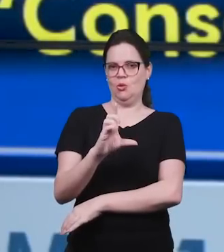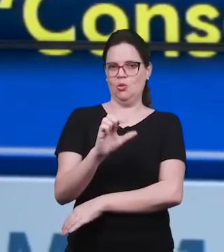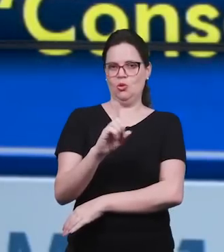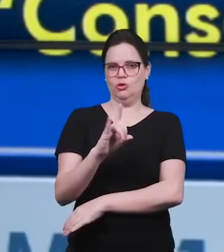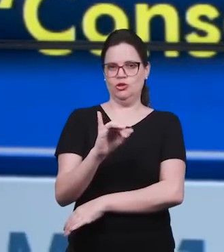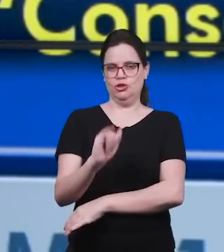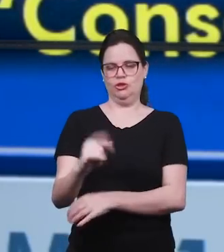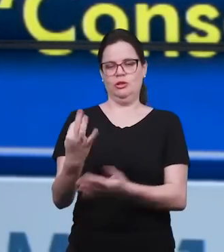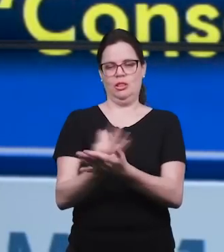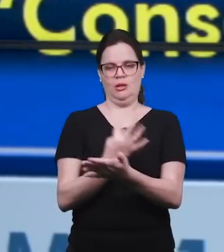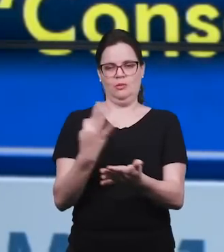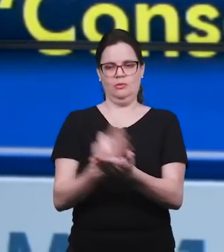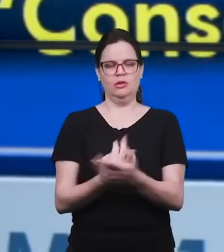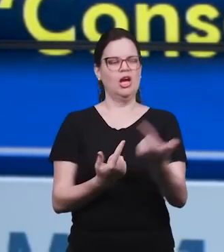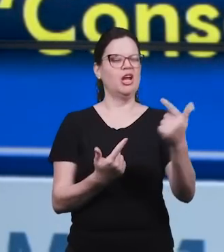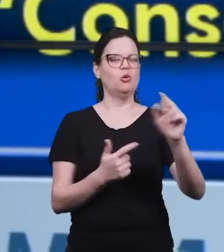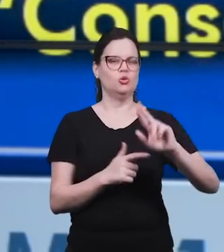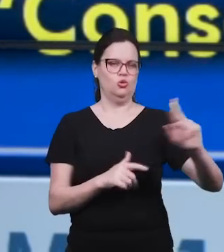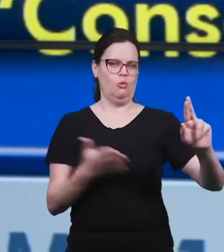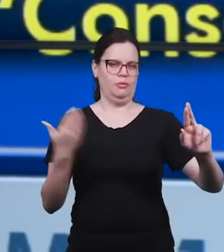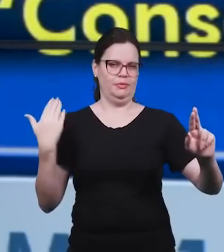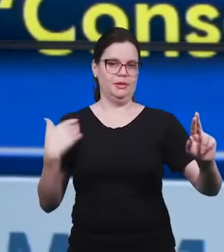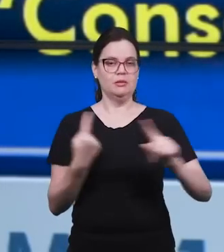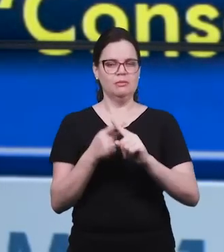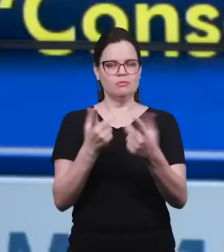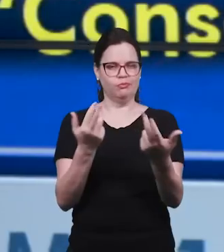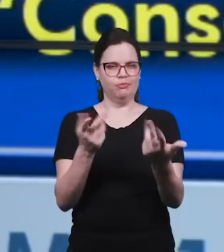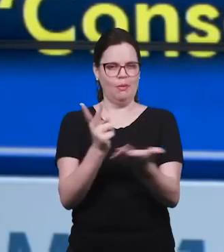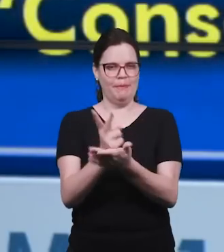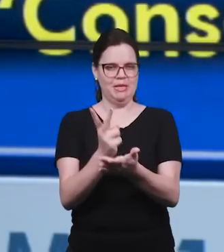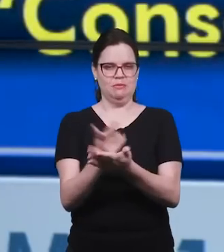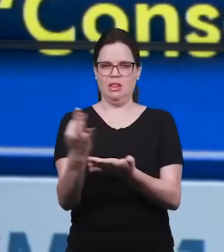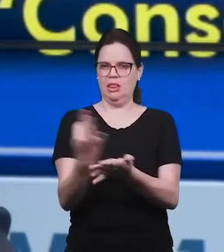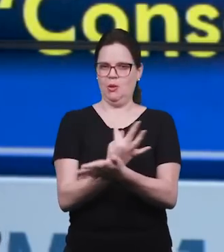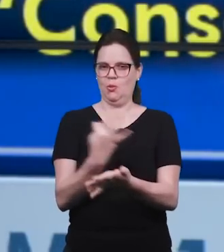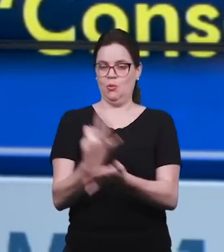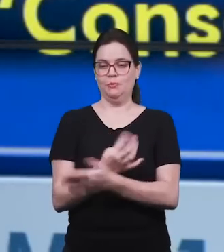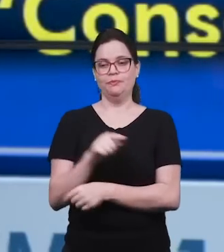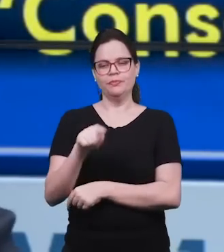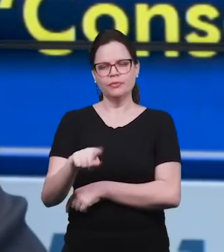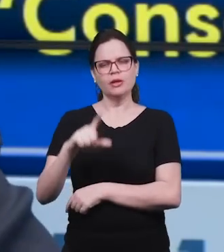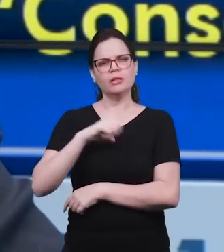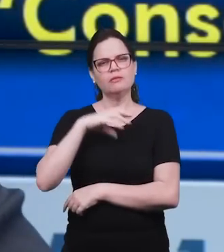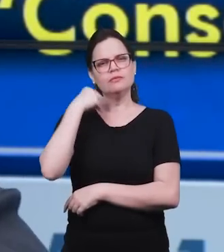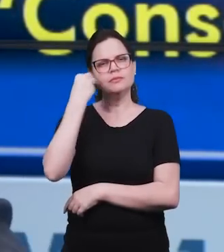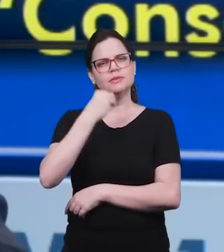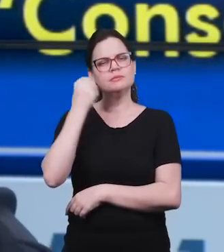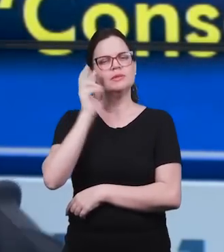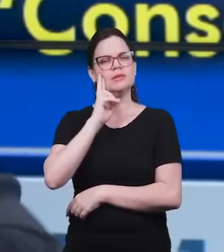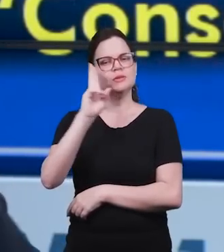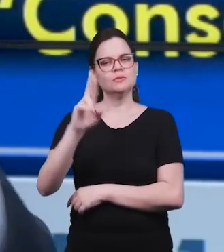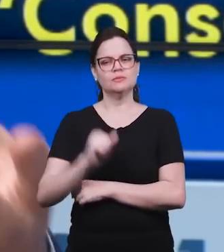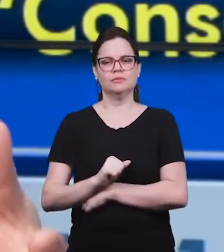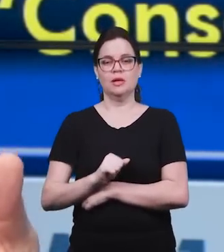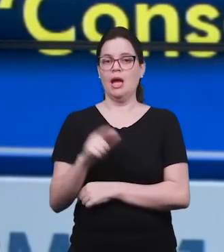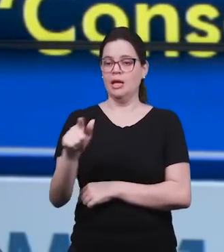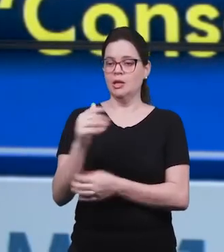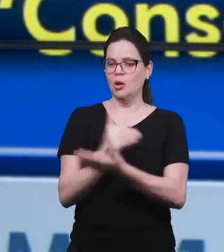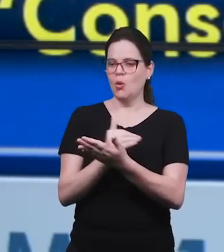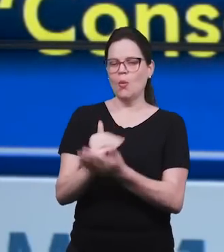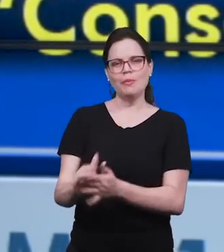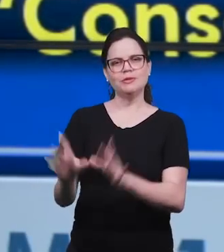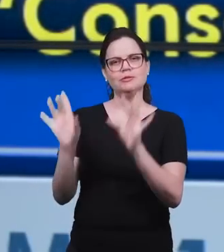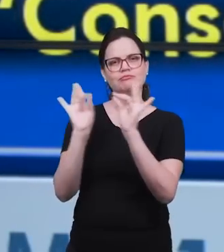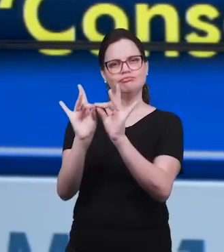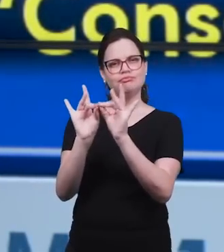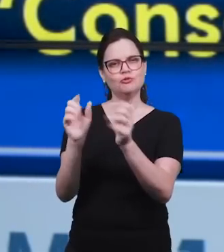época tinha outro nome, né? Mas ali ele teve uma experiência com o Senhor, ou seja, ele passou a ser amigo de